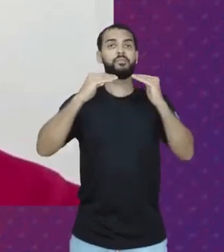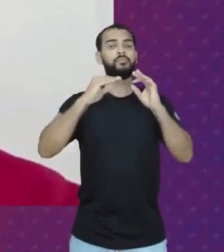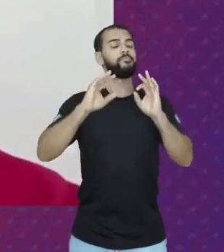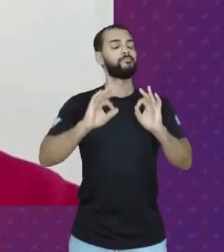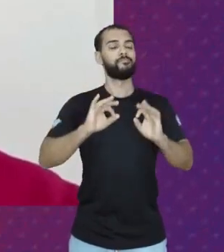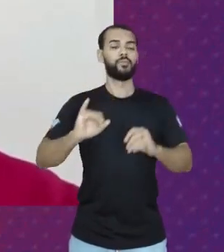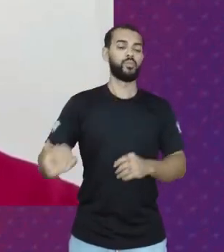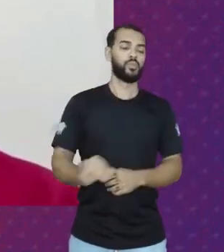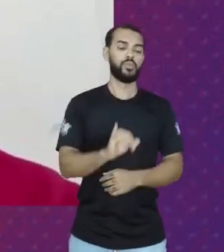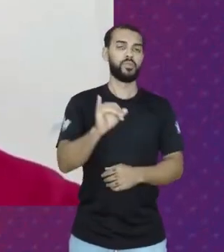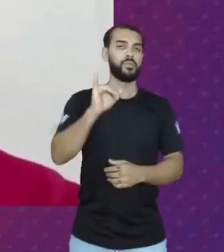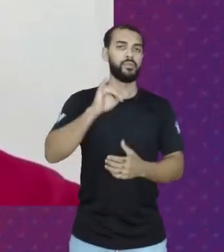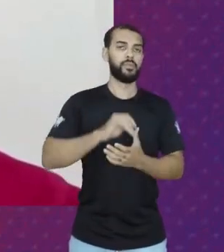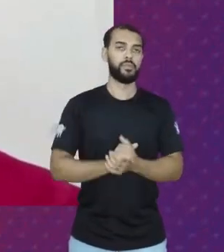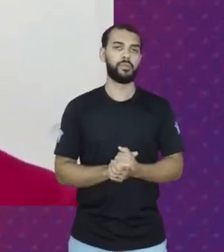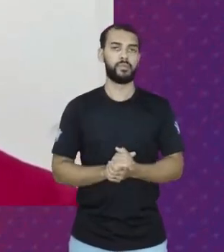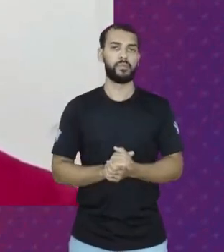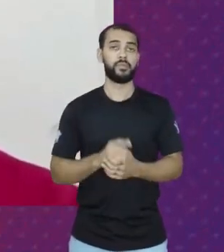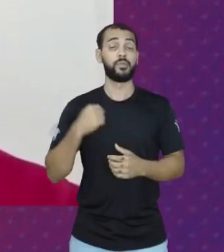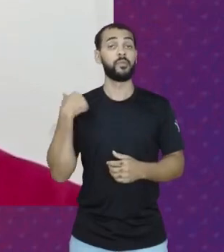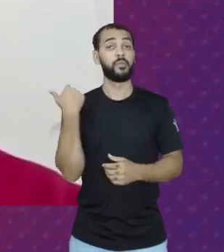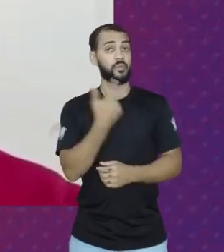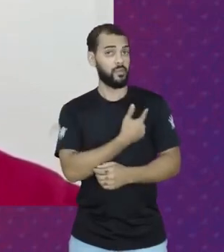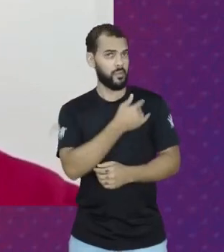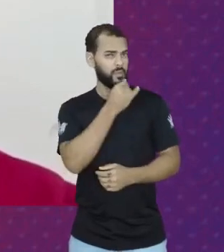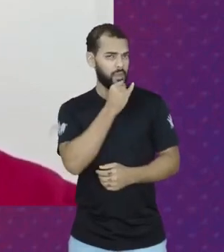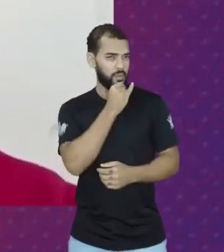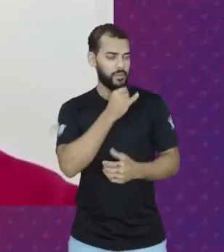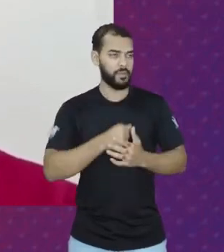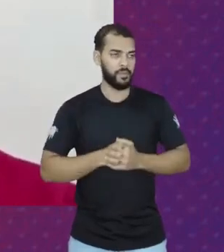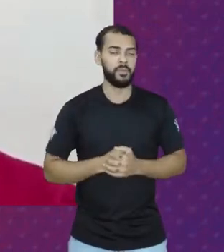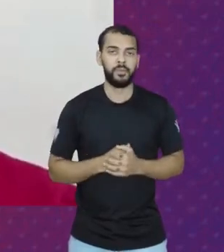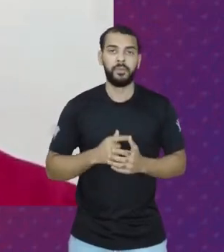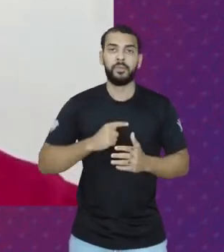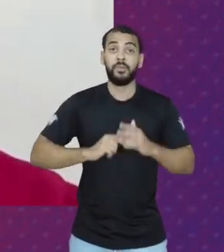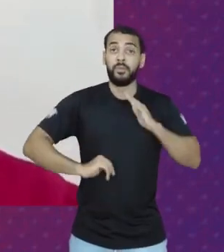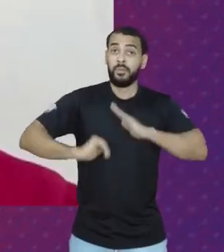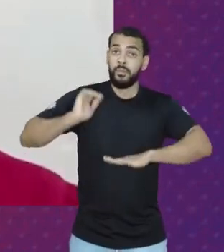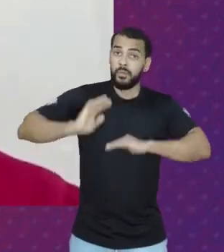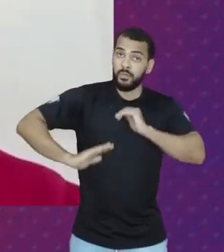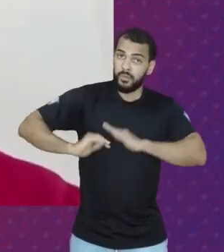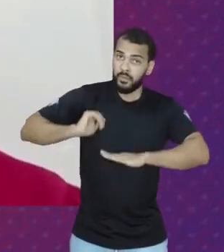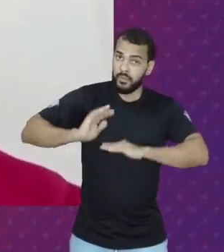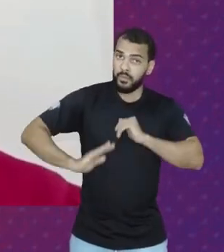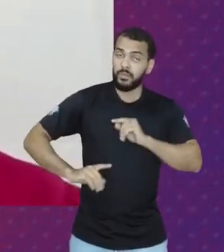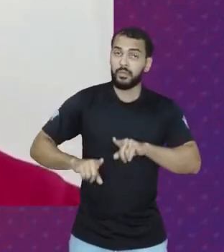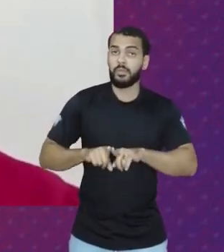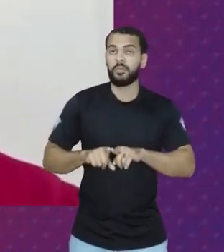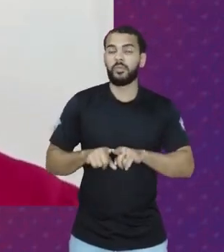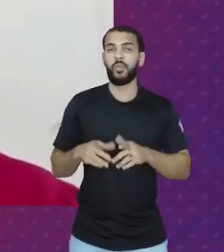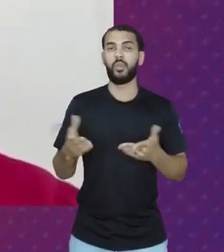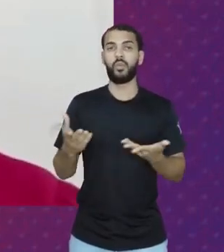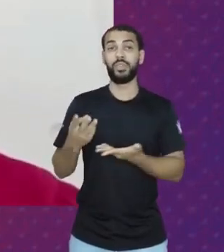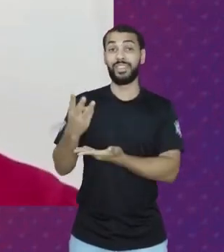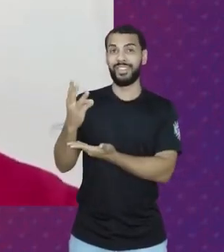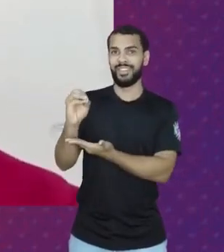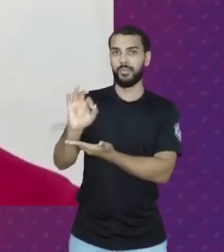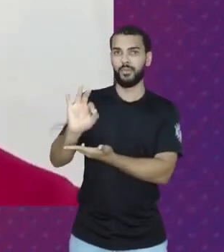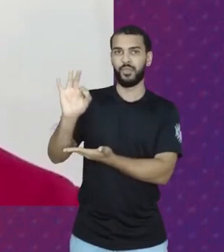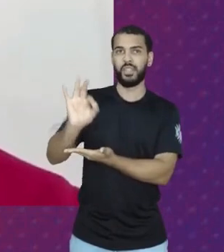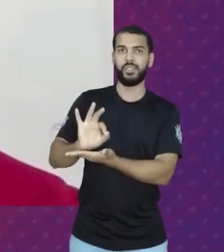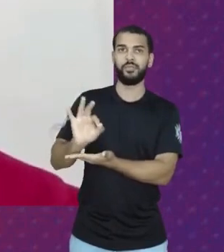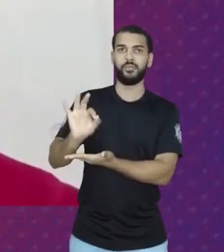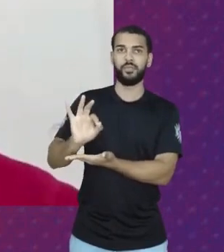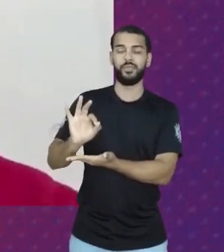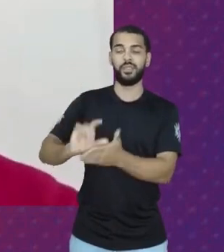fundamental. Nós, inclusive, praticamos os 30%, né, que hoje são regra eleitoral,